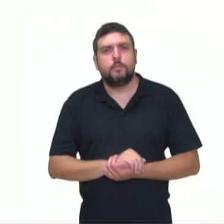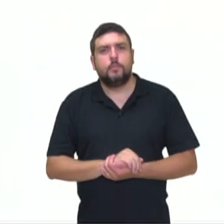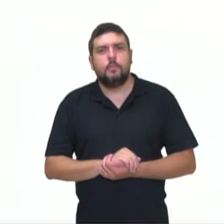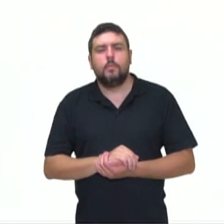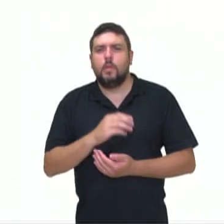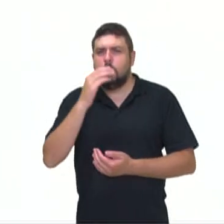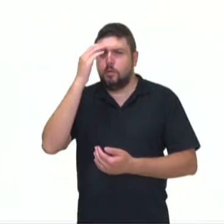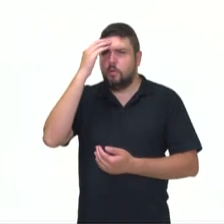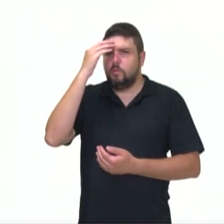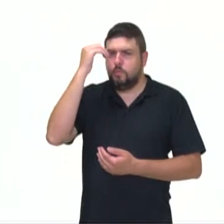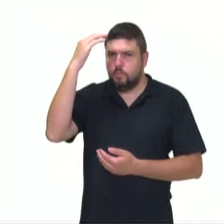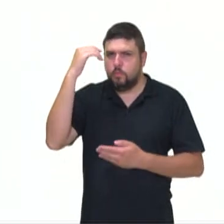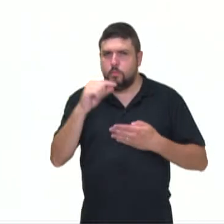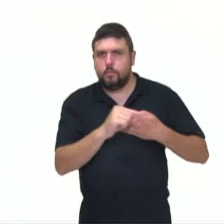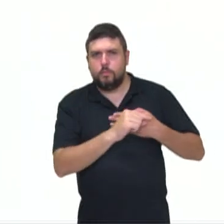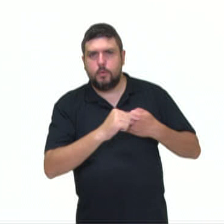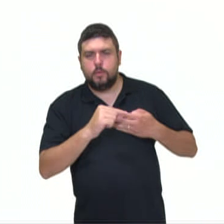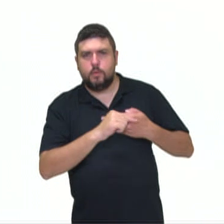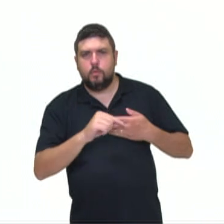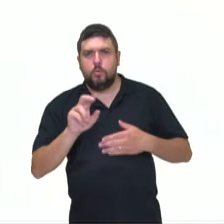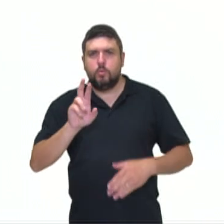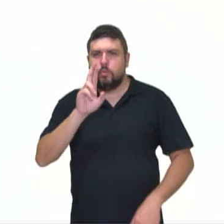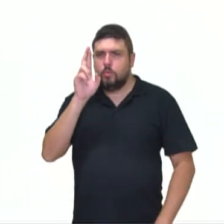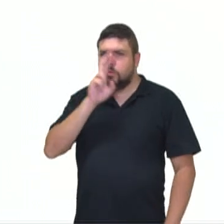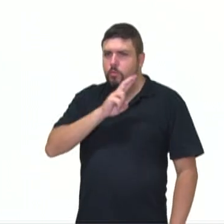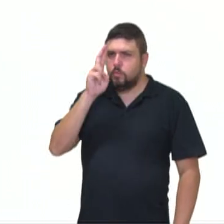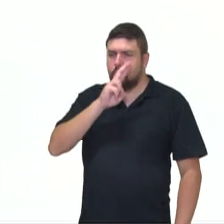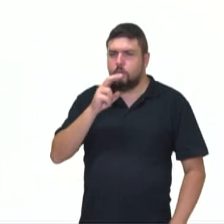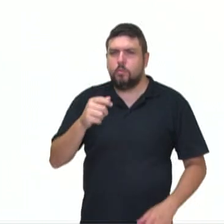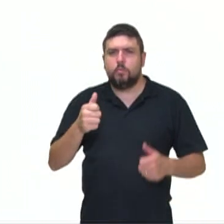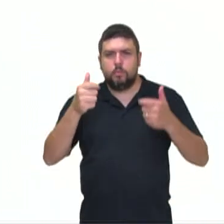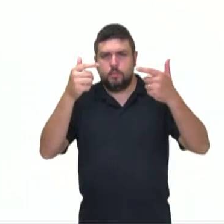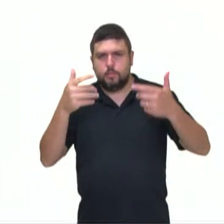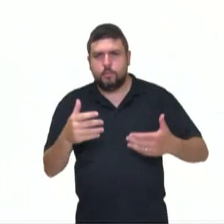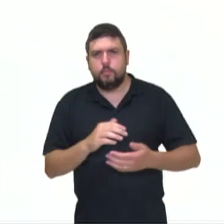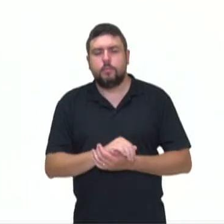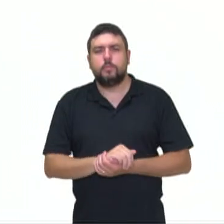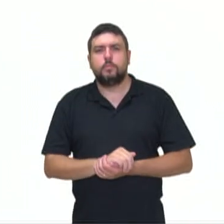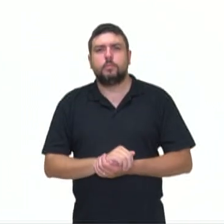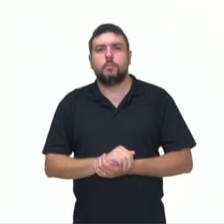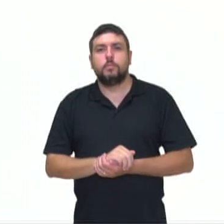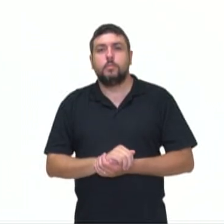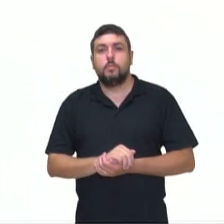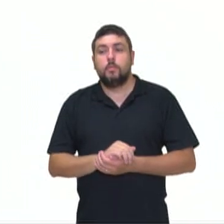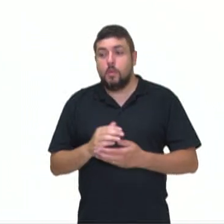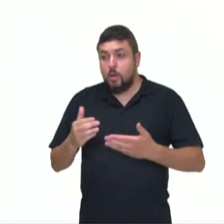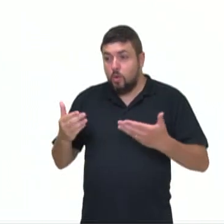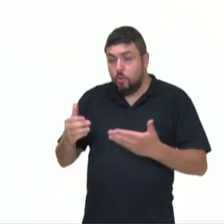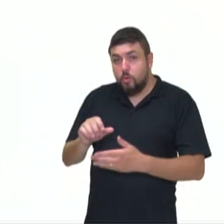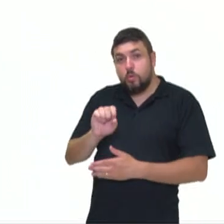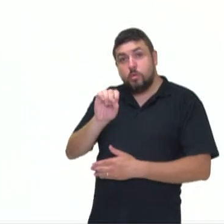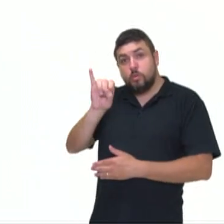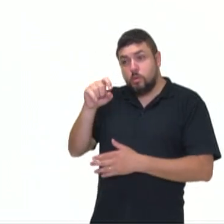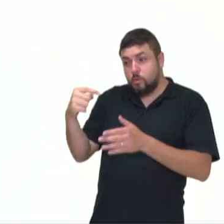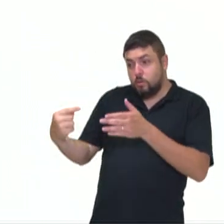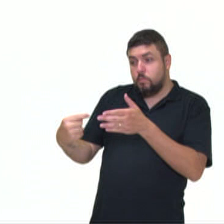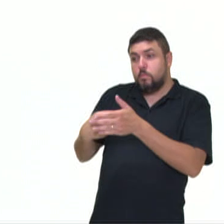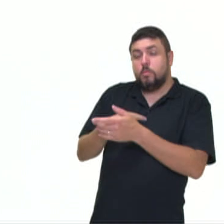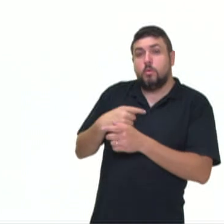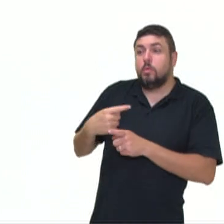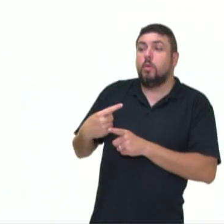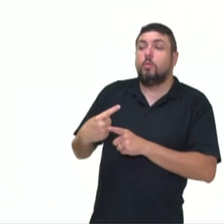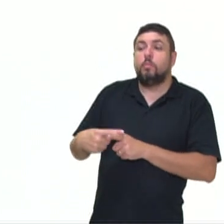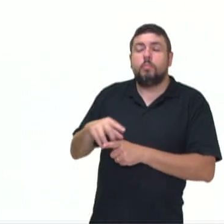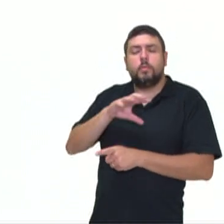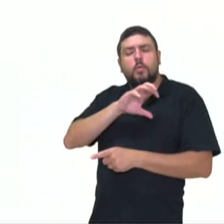crítico, escritor russo, que ele fala o seguinte: hoje, se me pergunto por que amo a literatura, a resposta